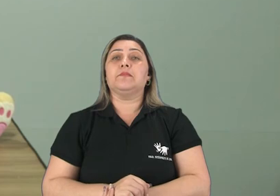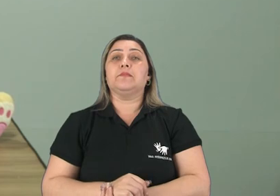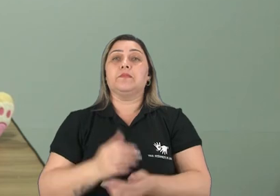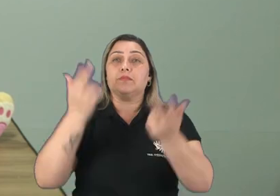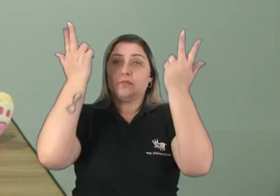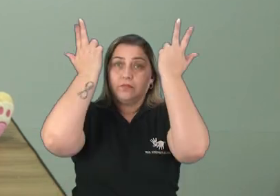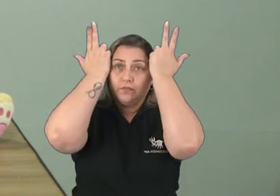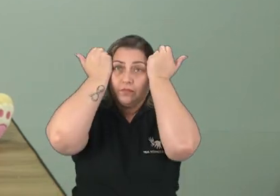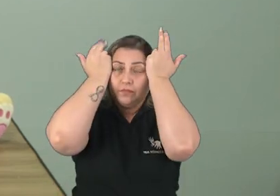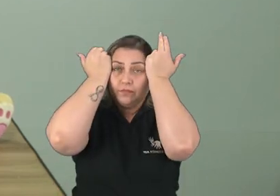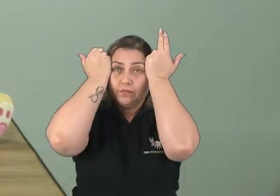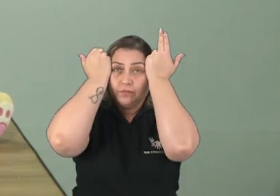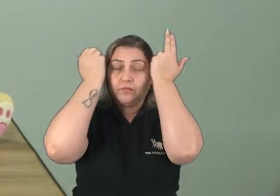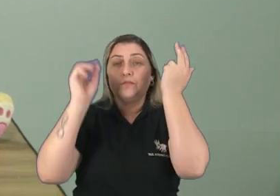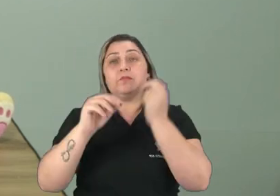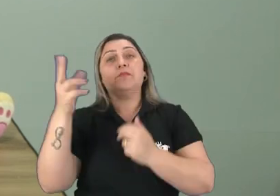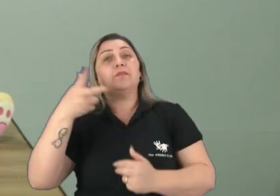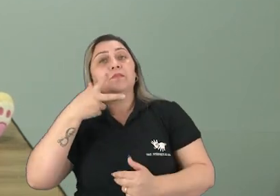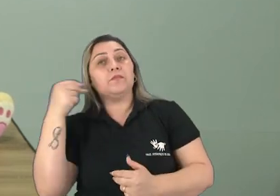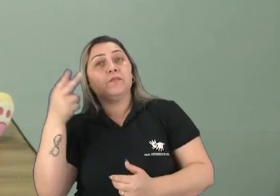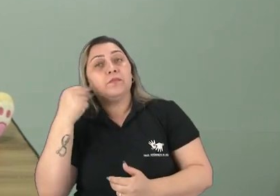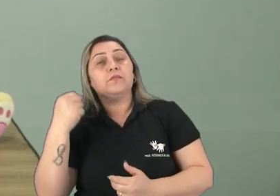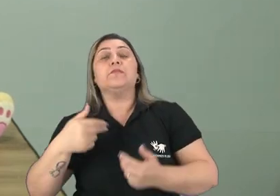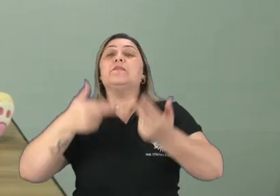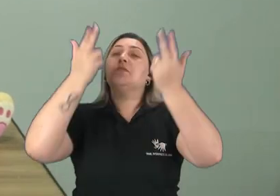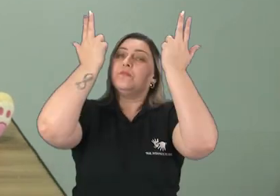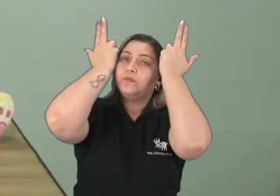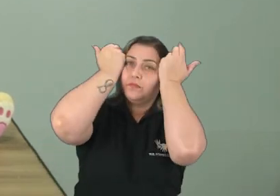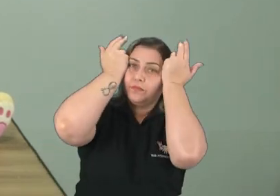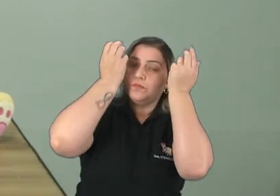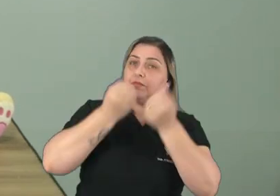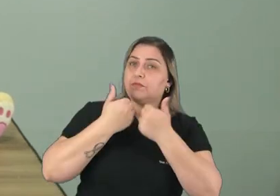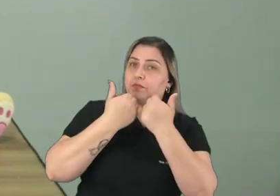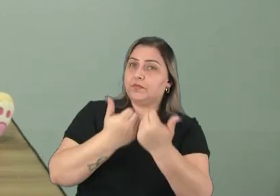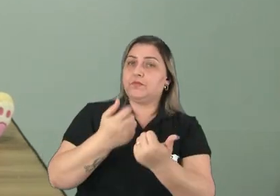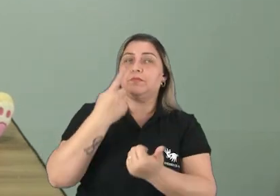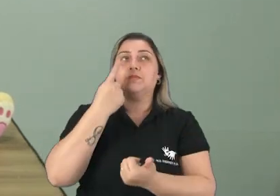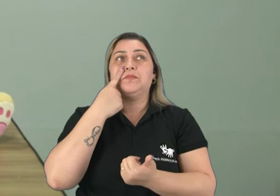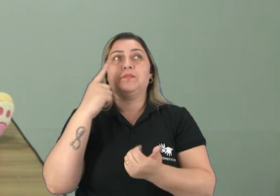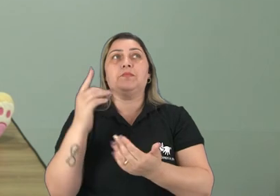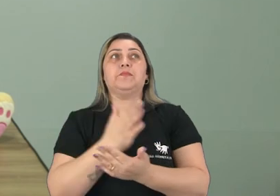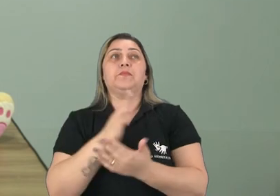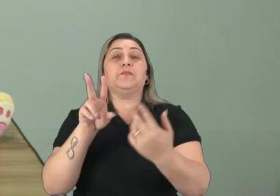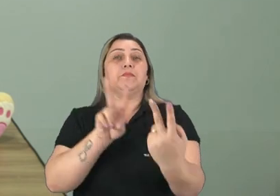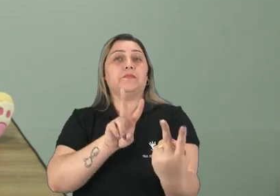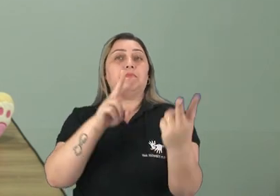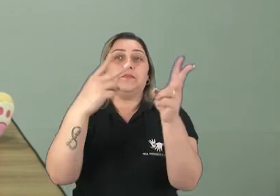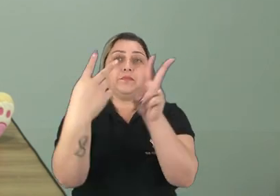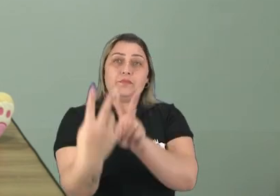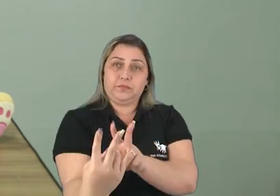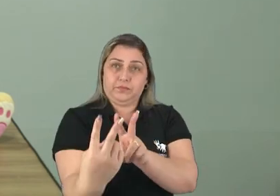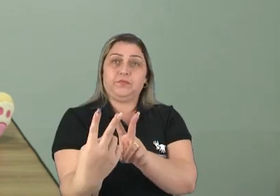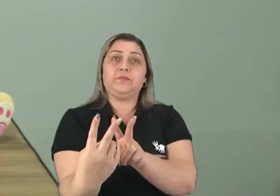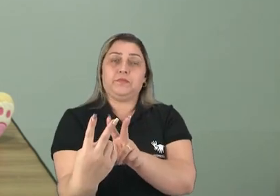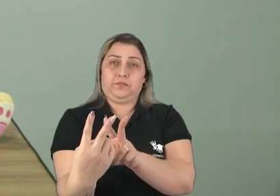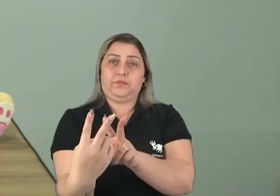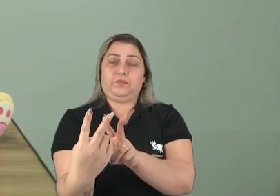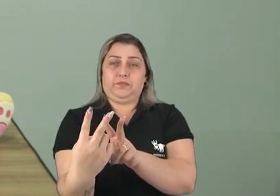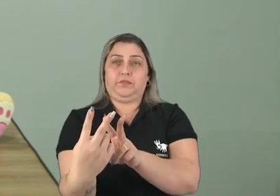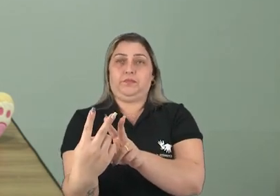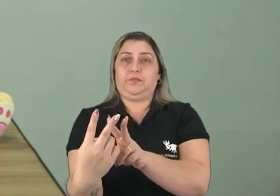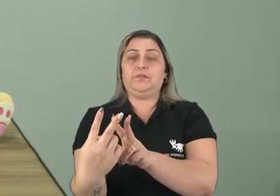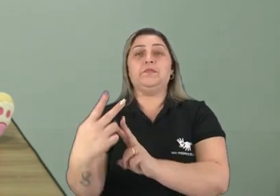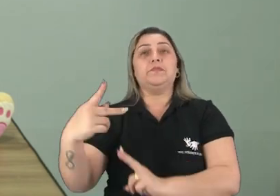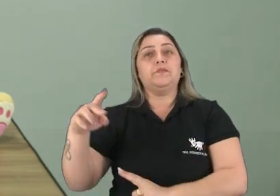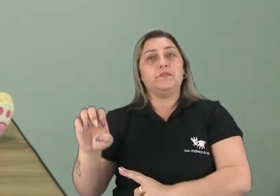coelho? O coelho, muito bem. Vejam que as direções mudaram. O ponto de referência, que é